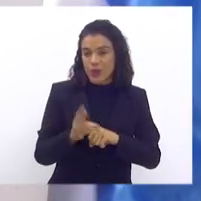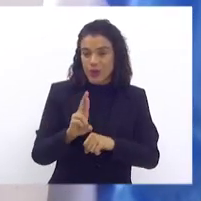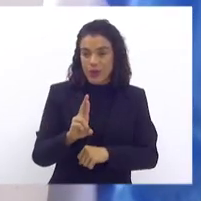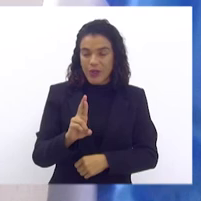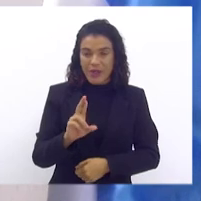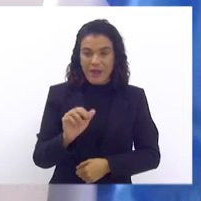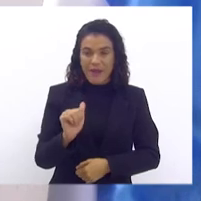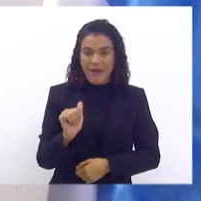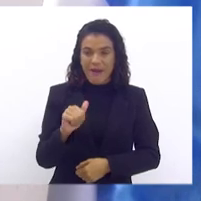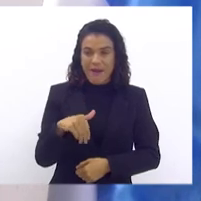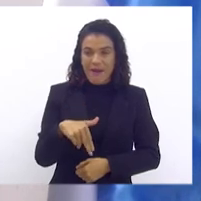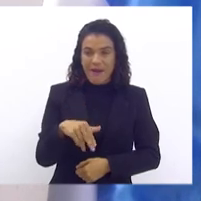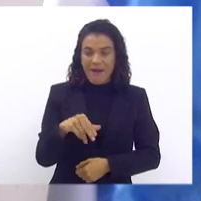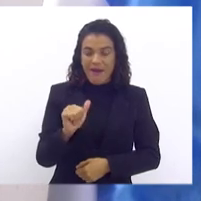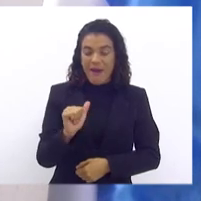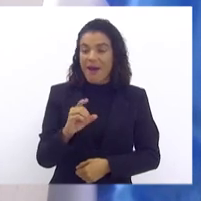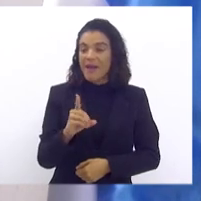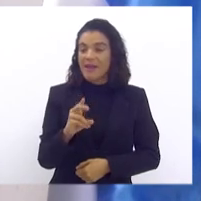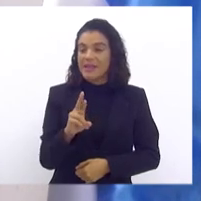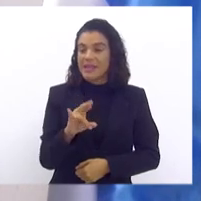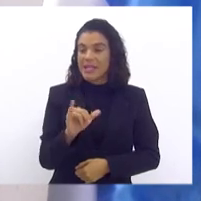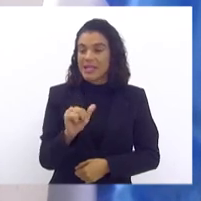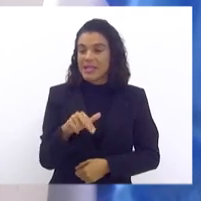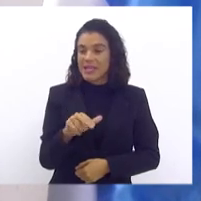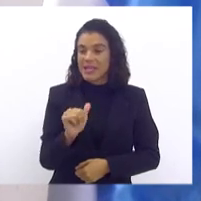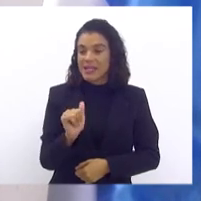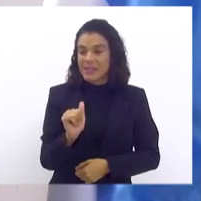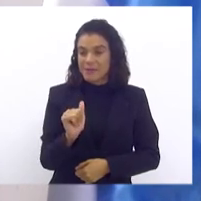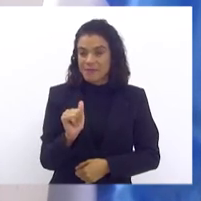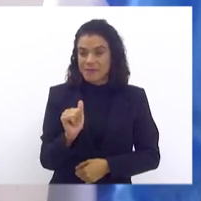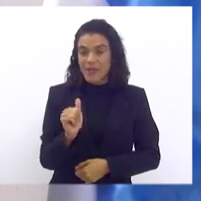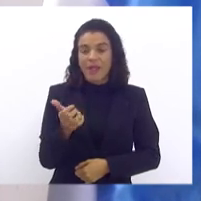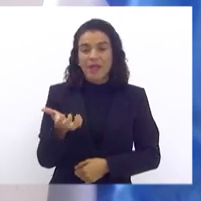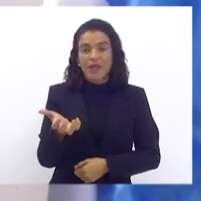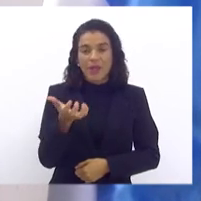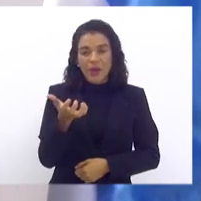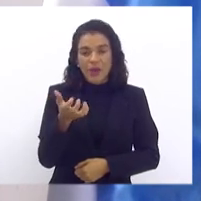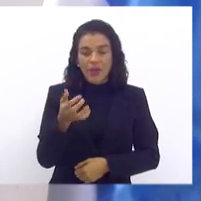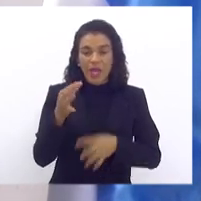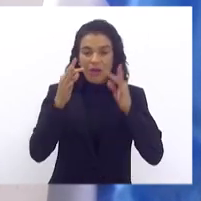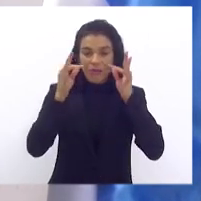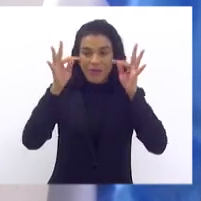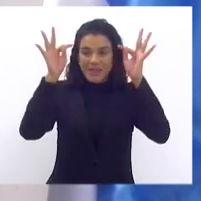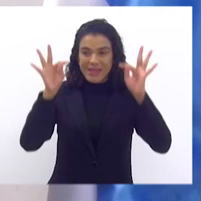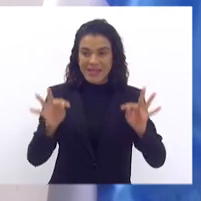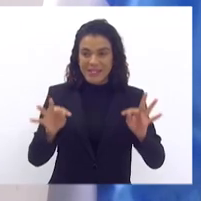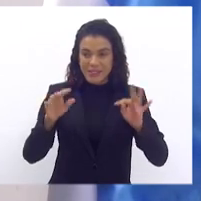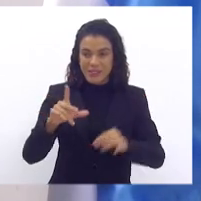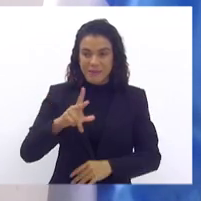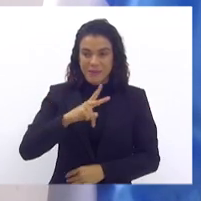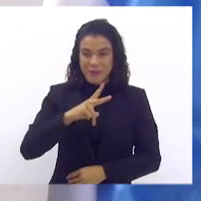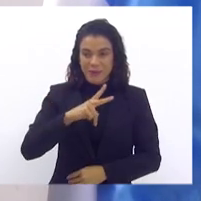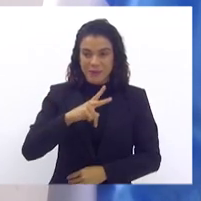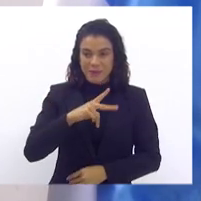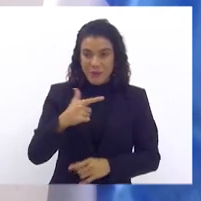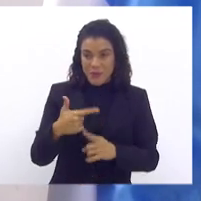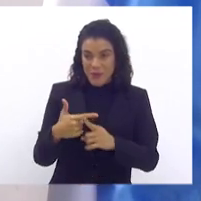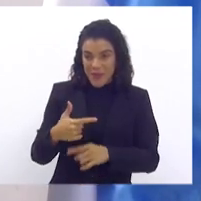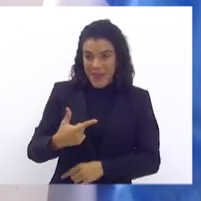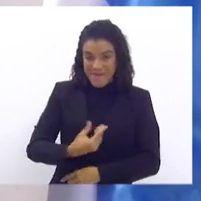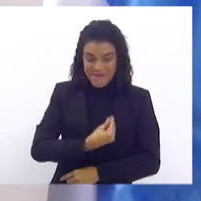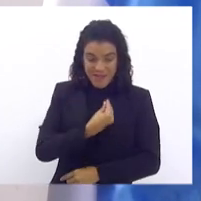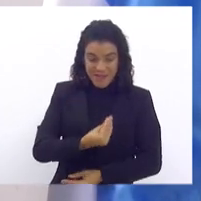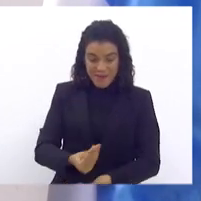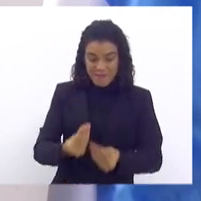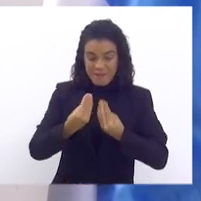agora às 12 horas. Mas antes de passar para a doutora Adriana, eu queria fazer aqui um testemunho pessoal, porque a vida me deu a